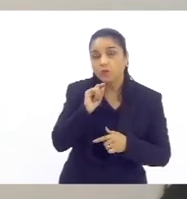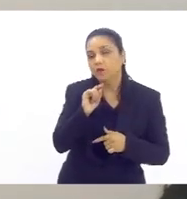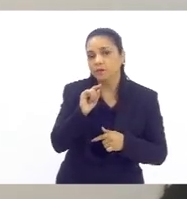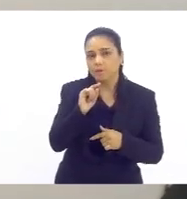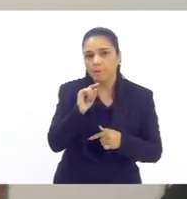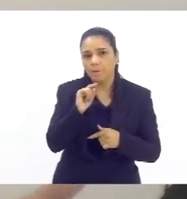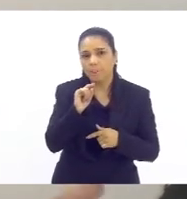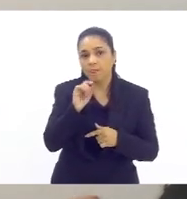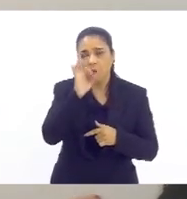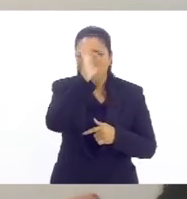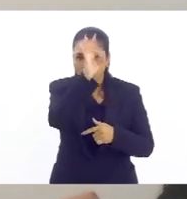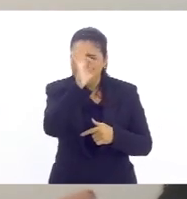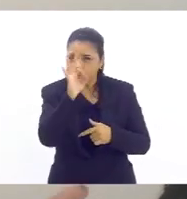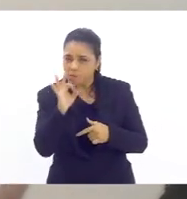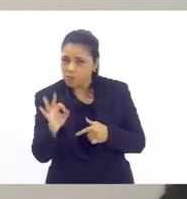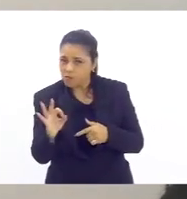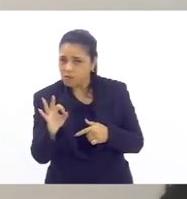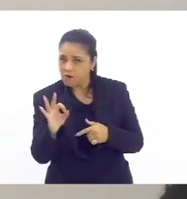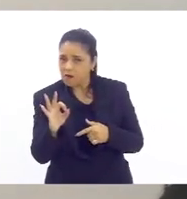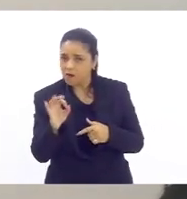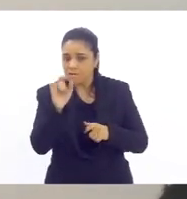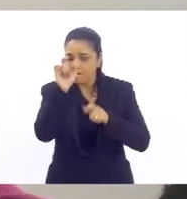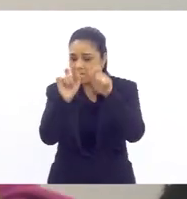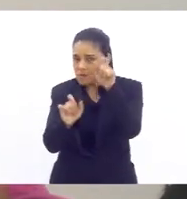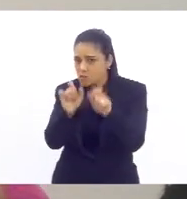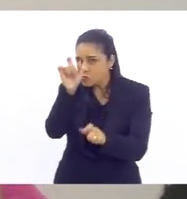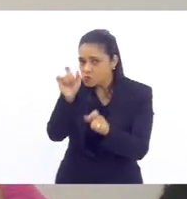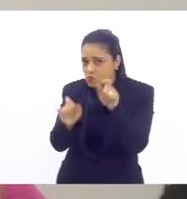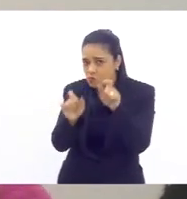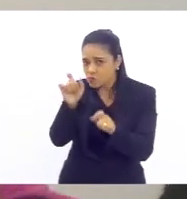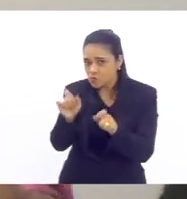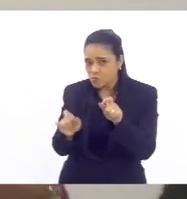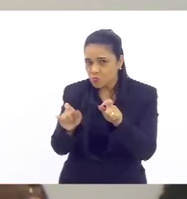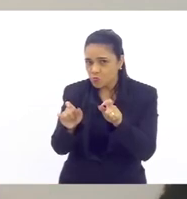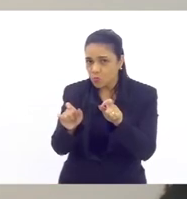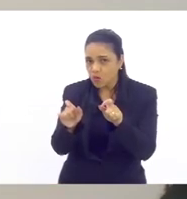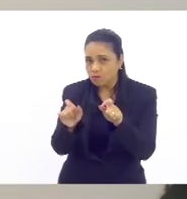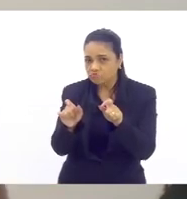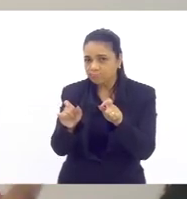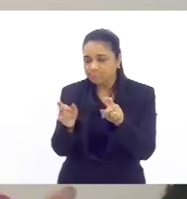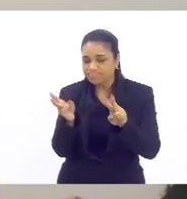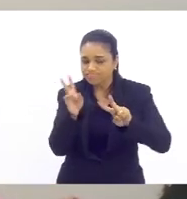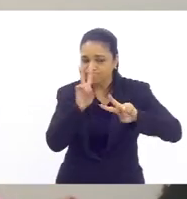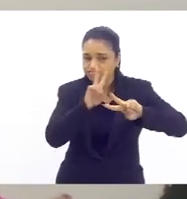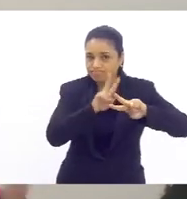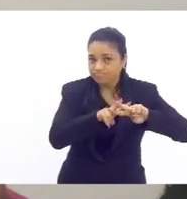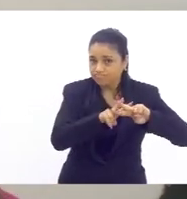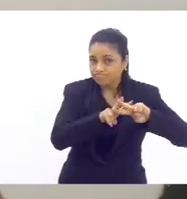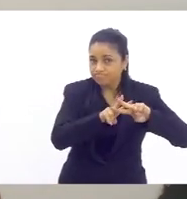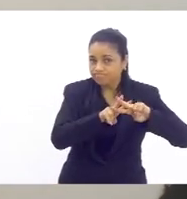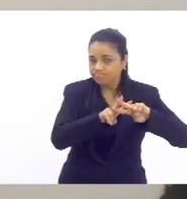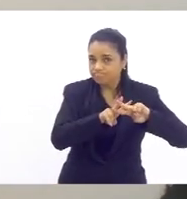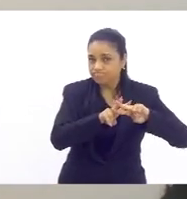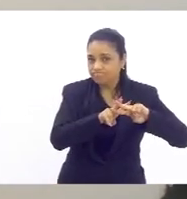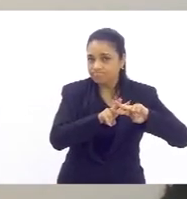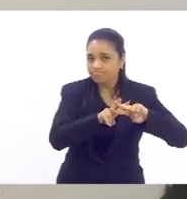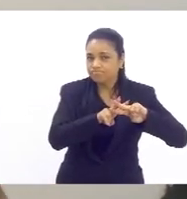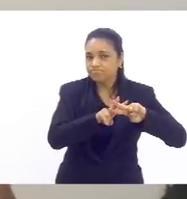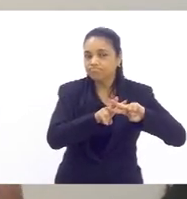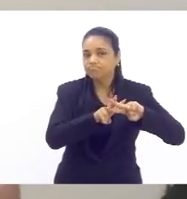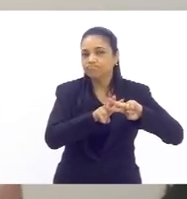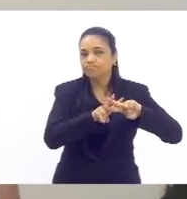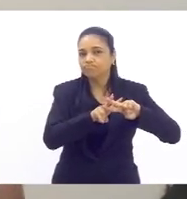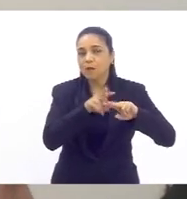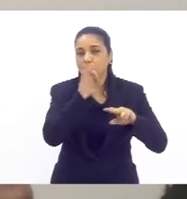o percentual de pessoas que ingressam no sistema prisional esse percentual